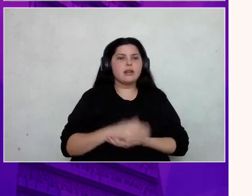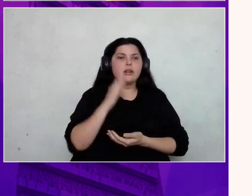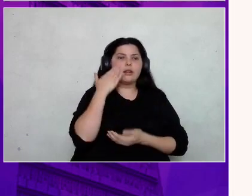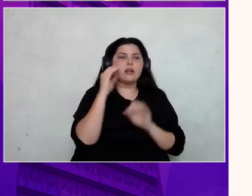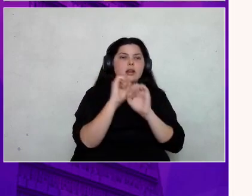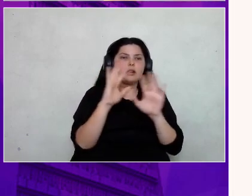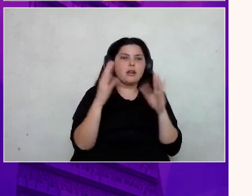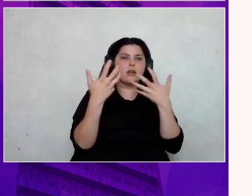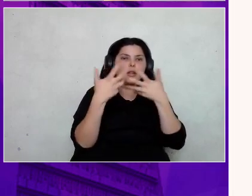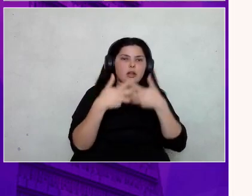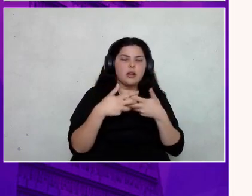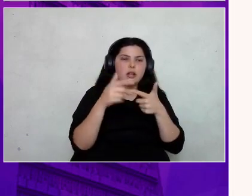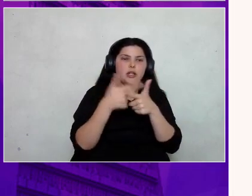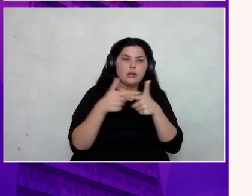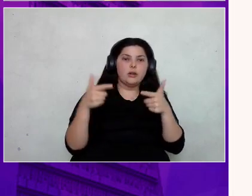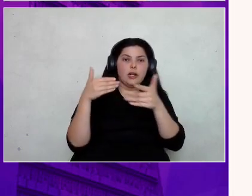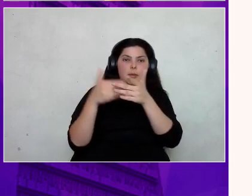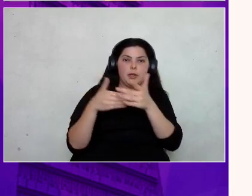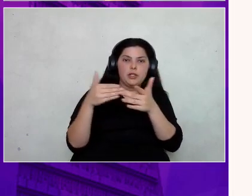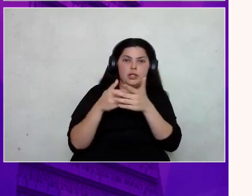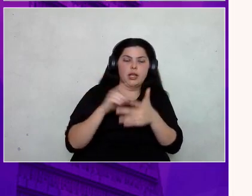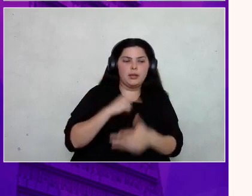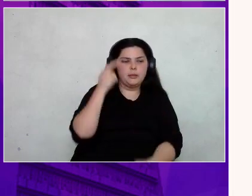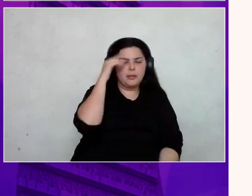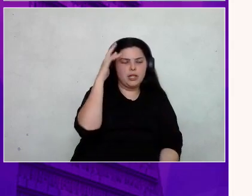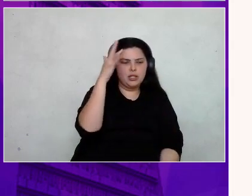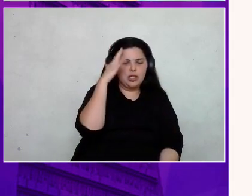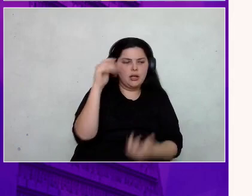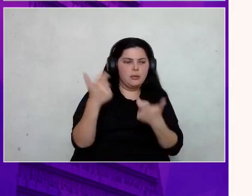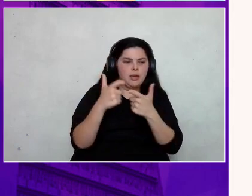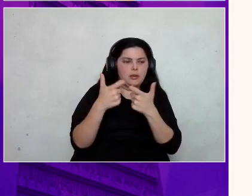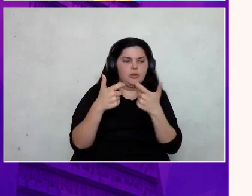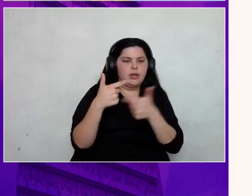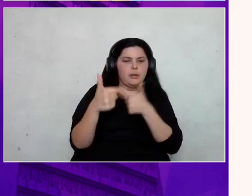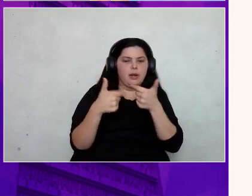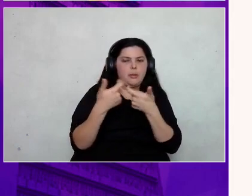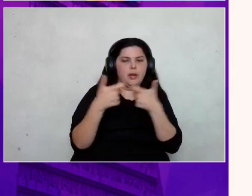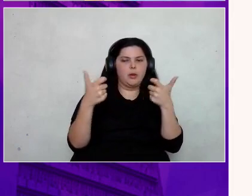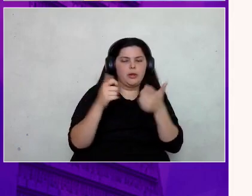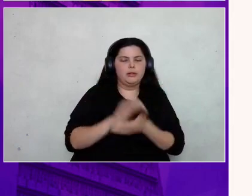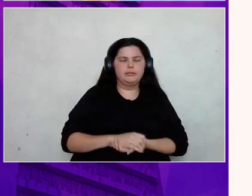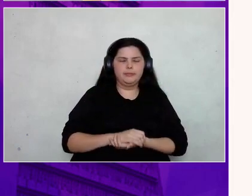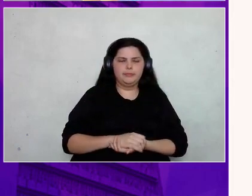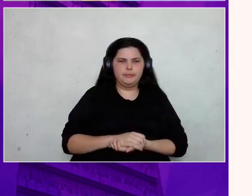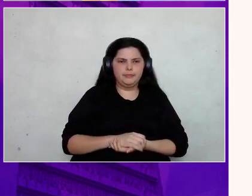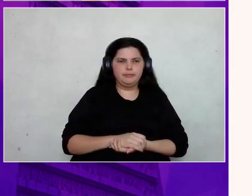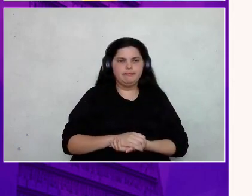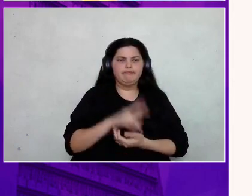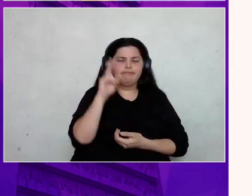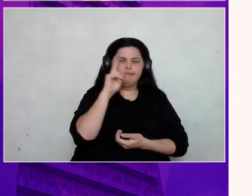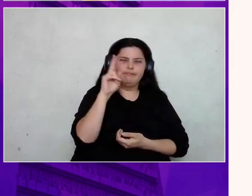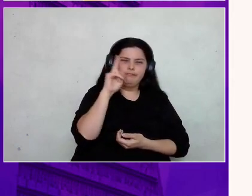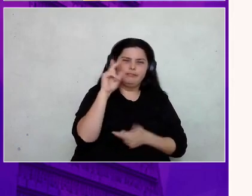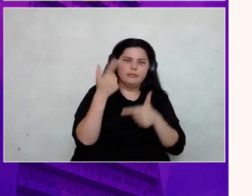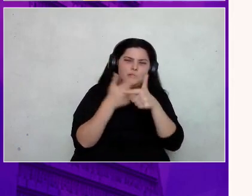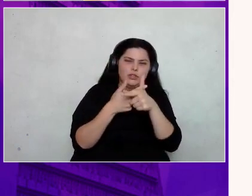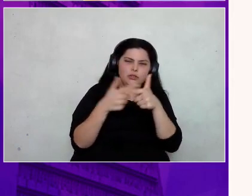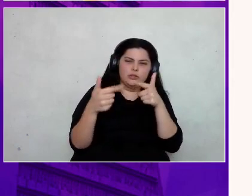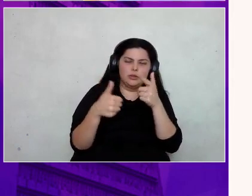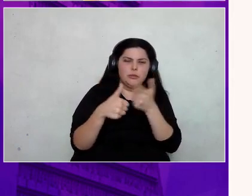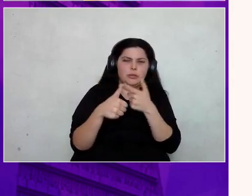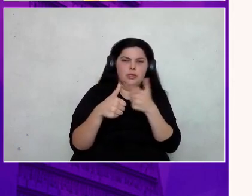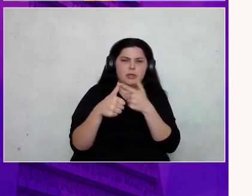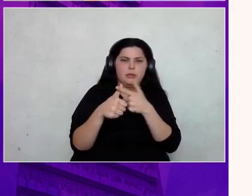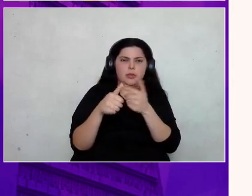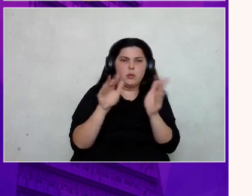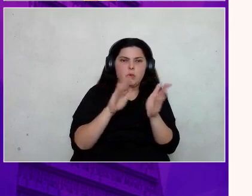por limites, pensa no microserviço maior, tá? Lembra daquela divisão. Primeiro a gente tem um cubo maior, cubos